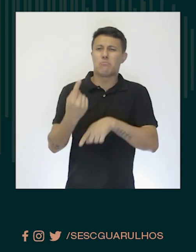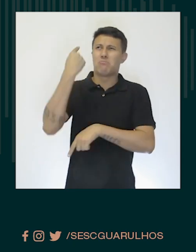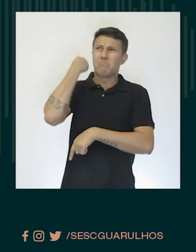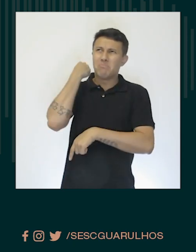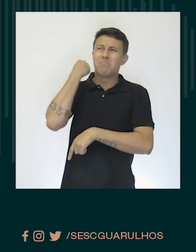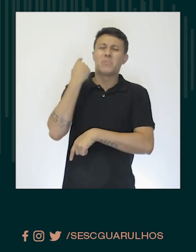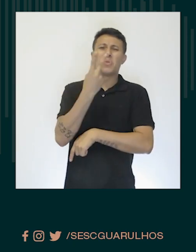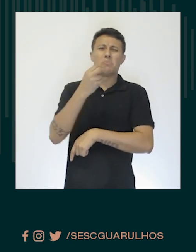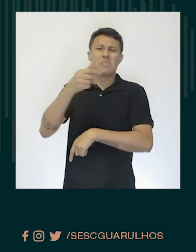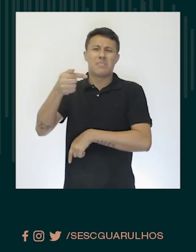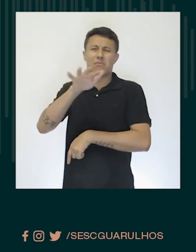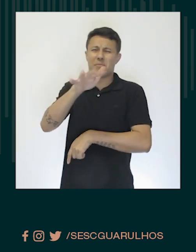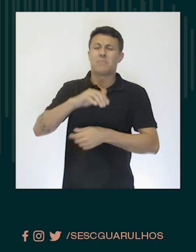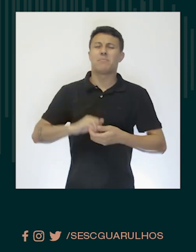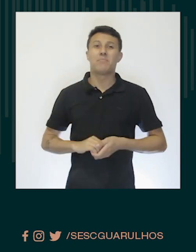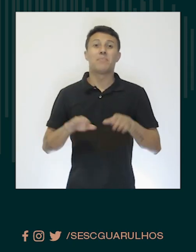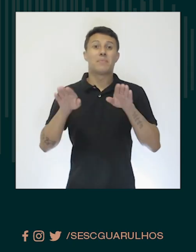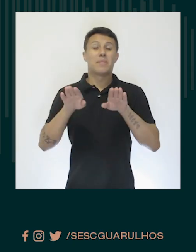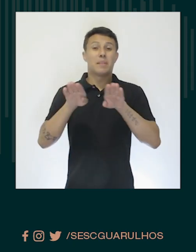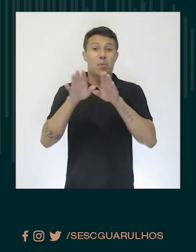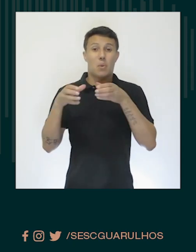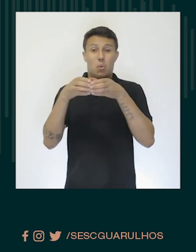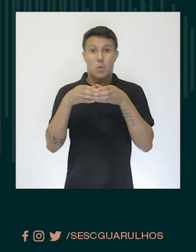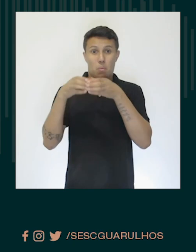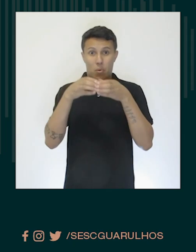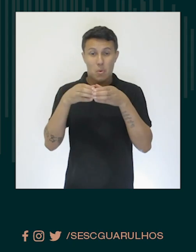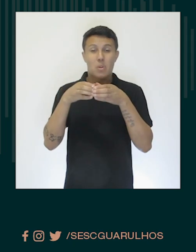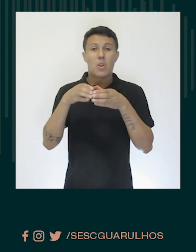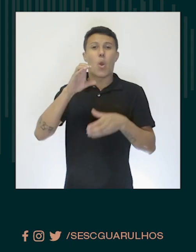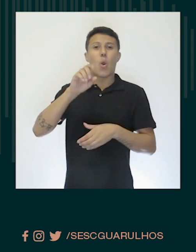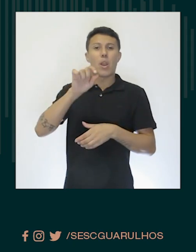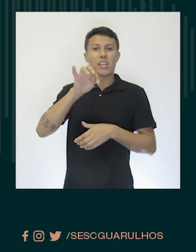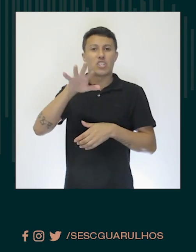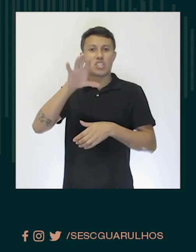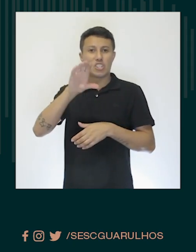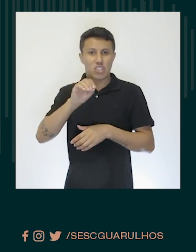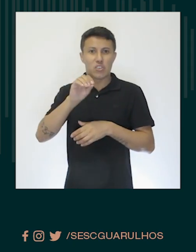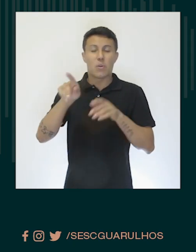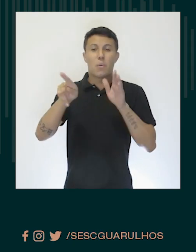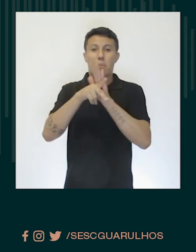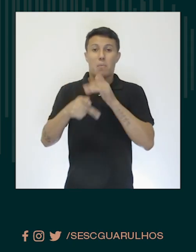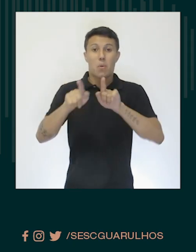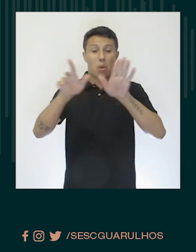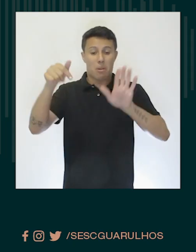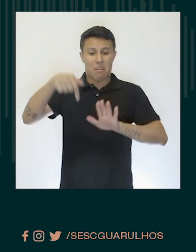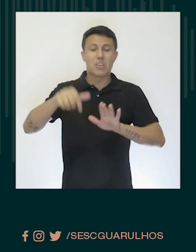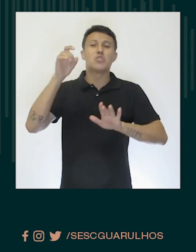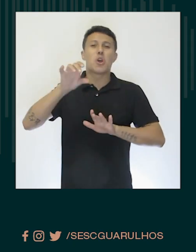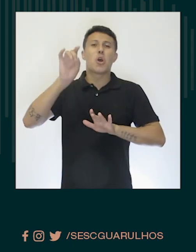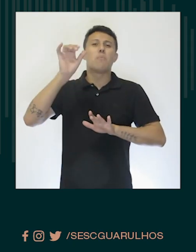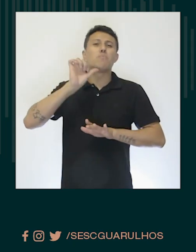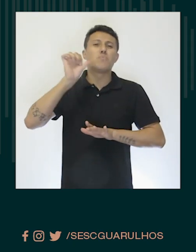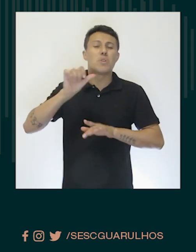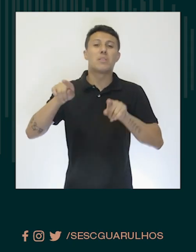em 2007. Fiz parte do coletivo Assim, que era um coletivo de artistas daqui da cidade também, só